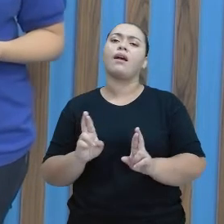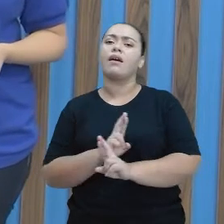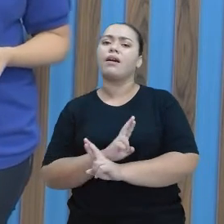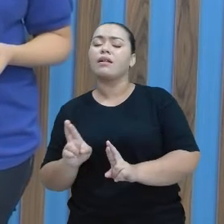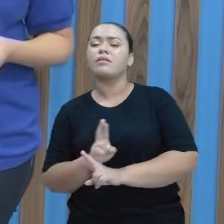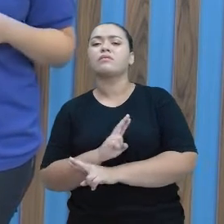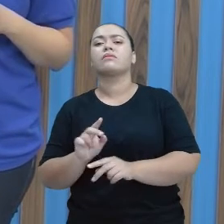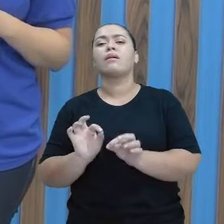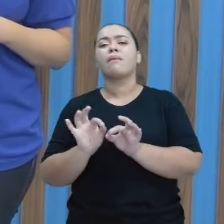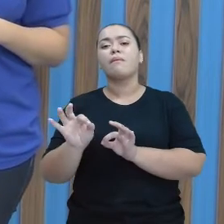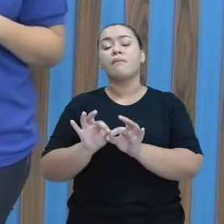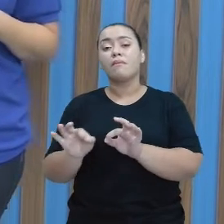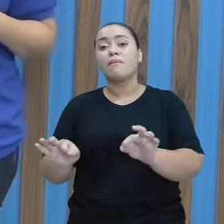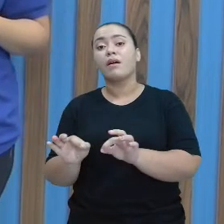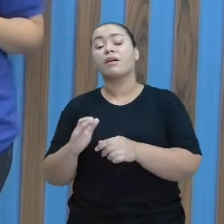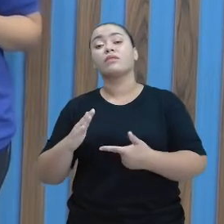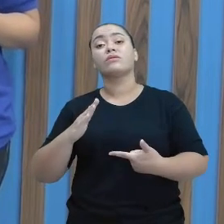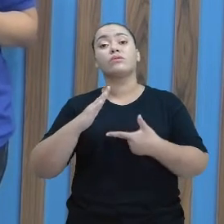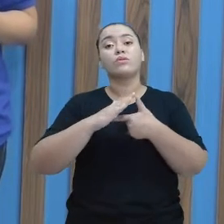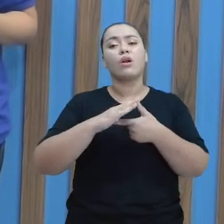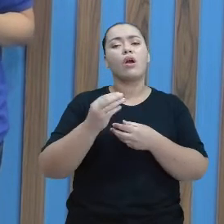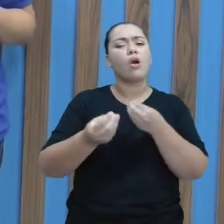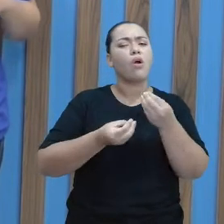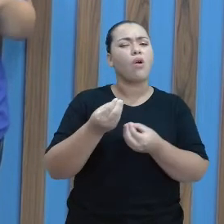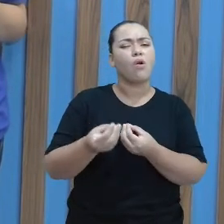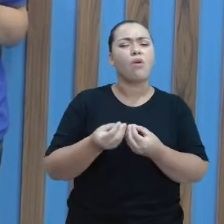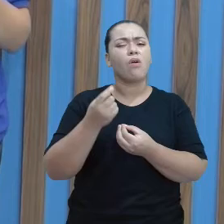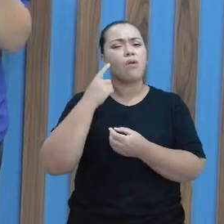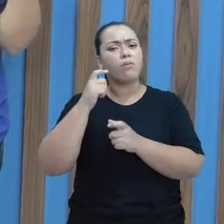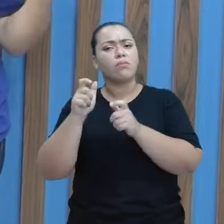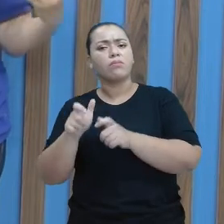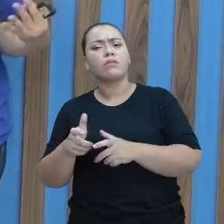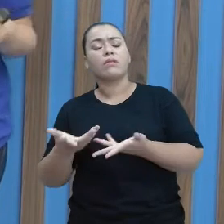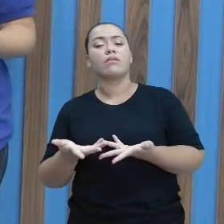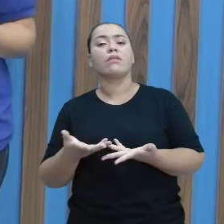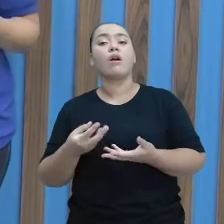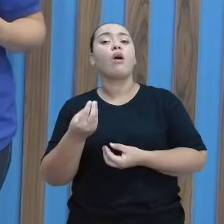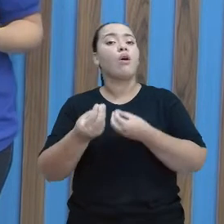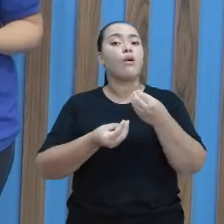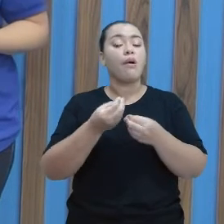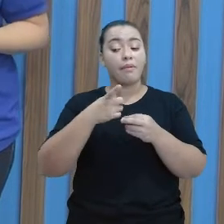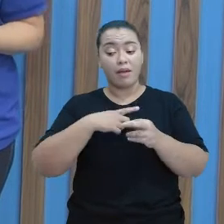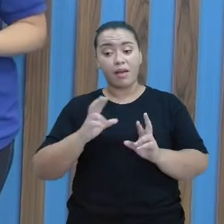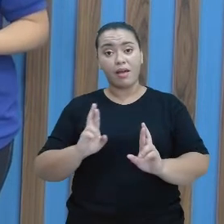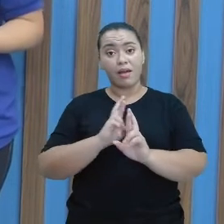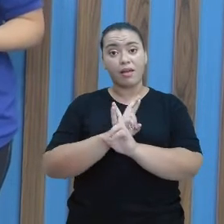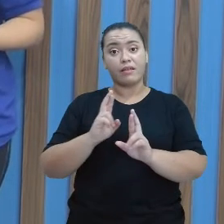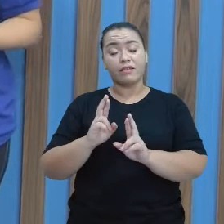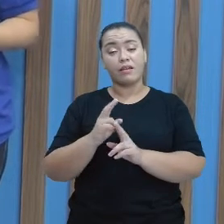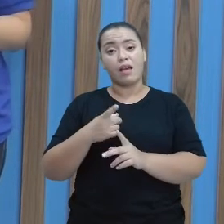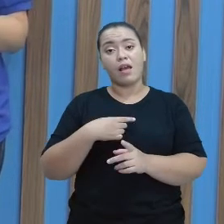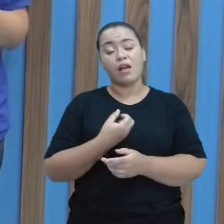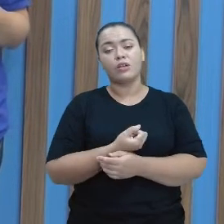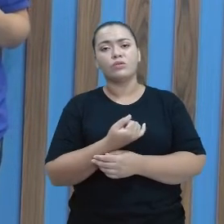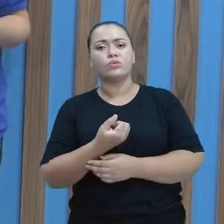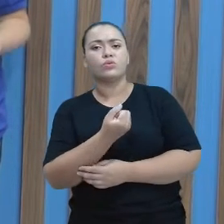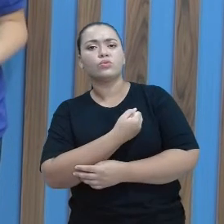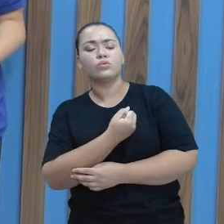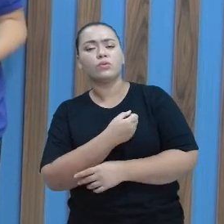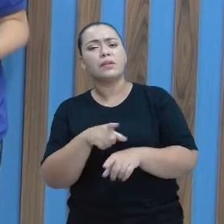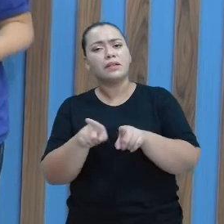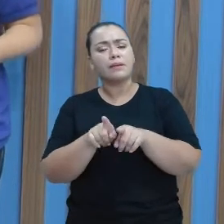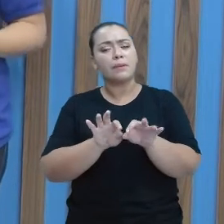triângulo retângulo, como que a gente observa essas posições, como é que a gente observa essas relações entre esses valores, né, entre os valores